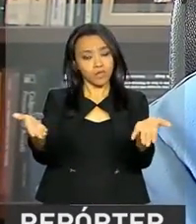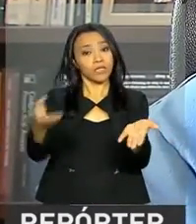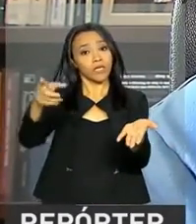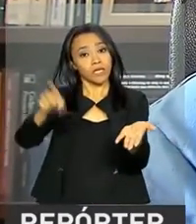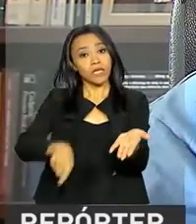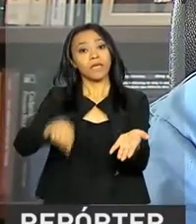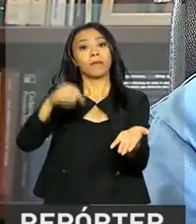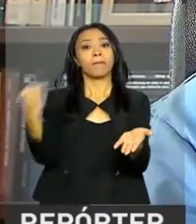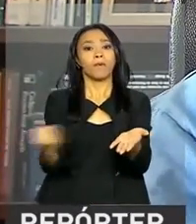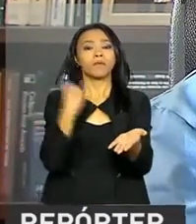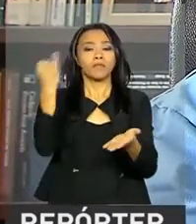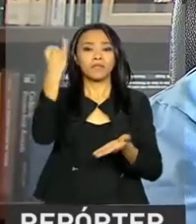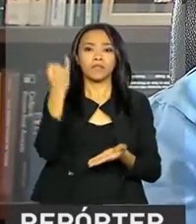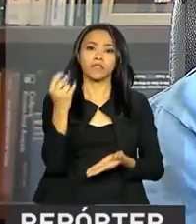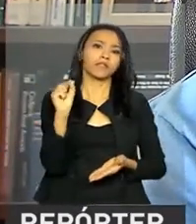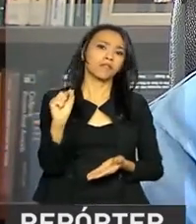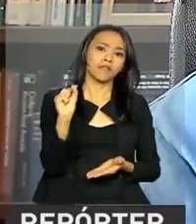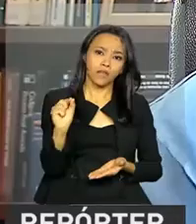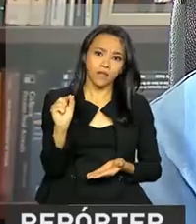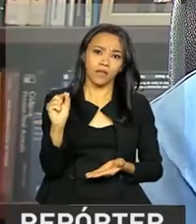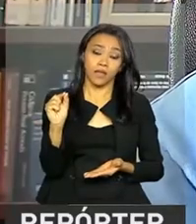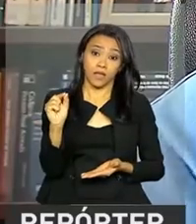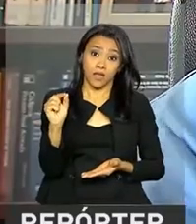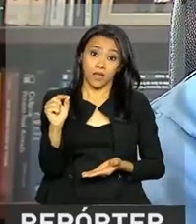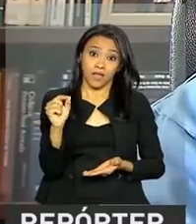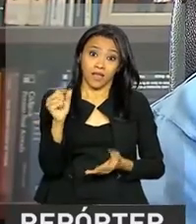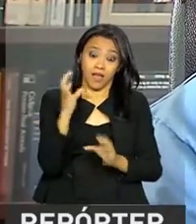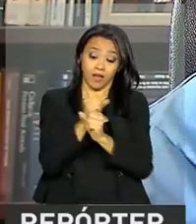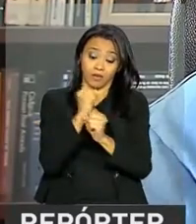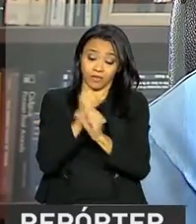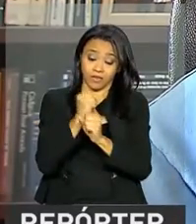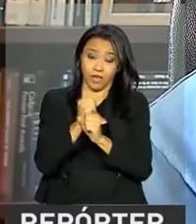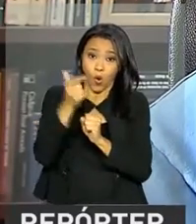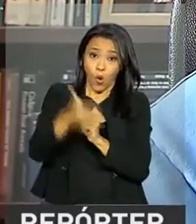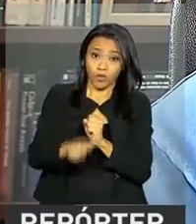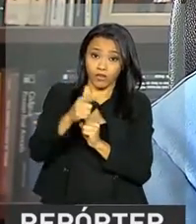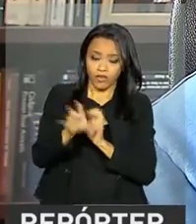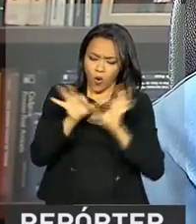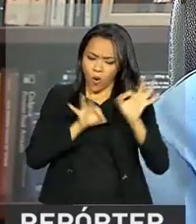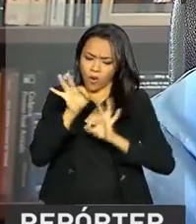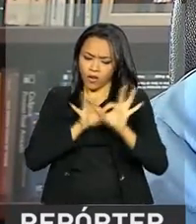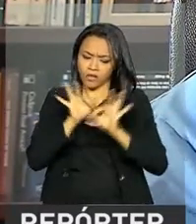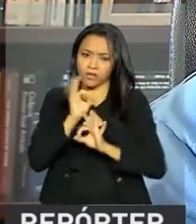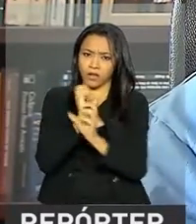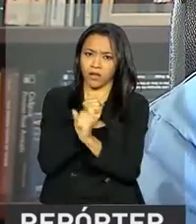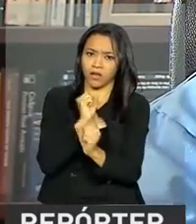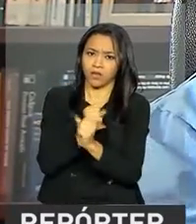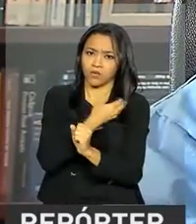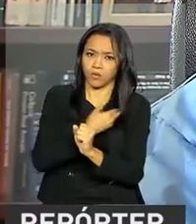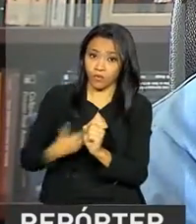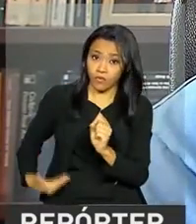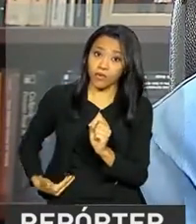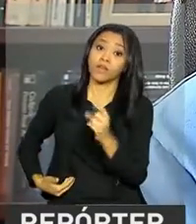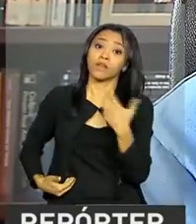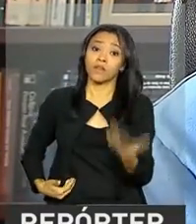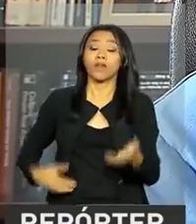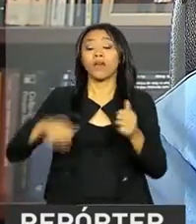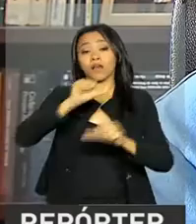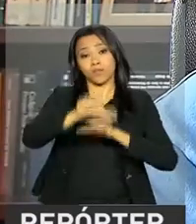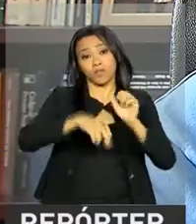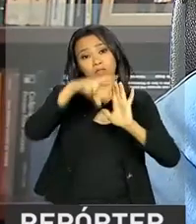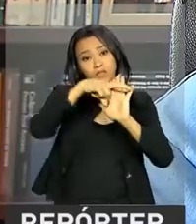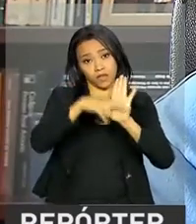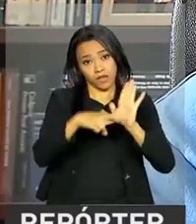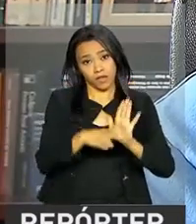importância de você priorizar as finanças públicas, de reorganizar as finanças públicas, que a reforma da Previdência